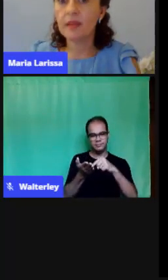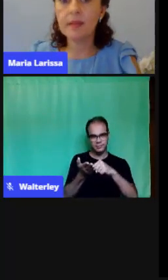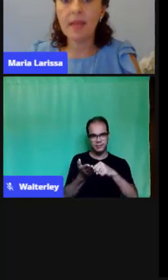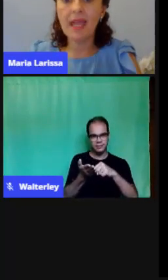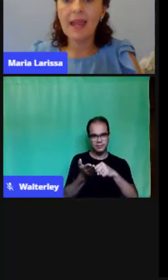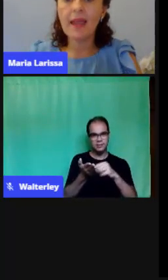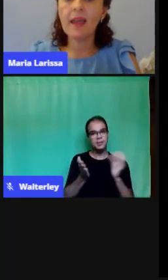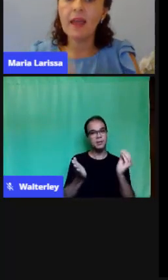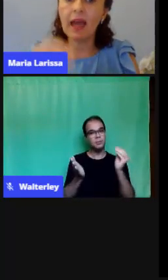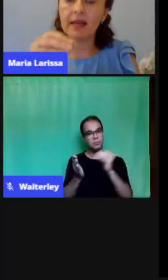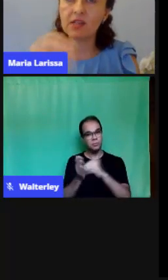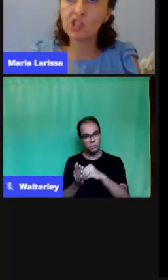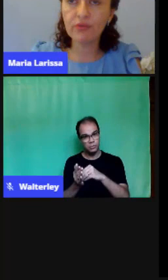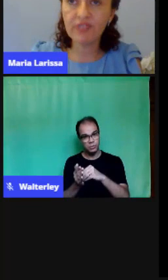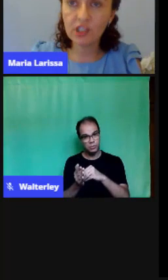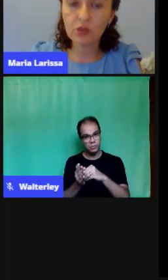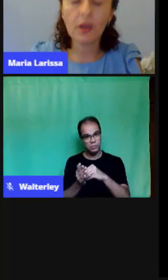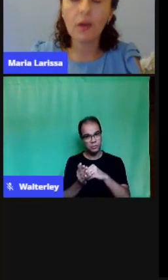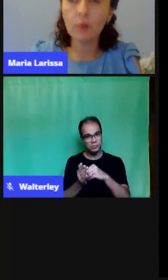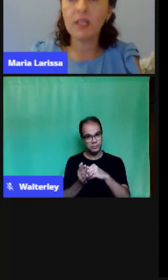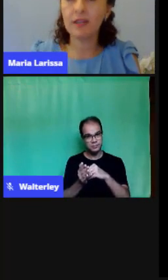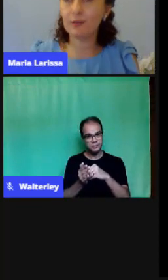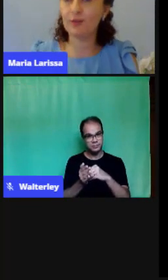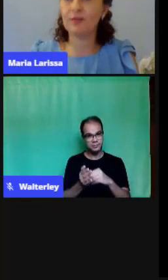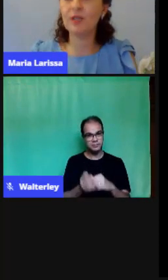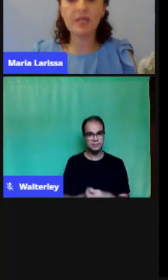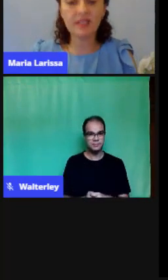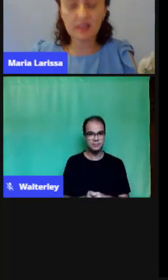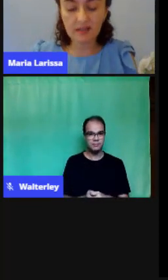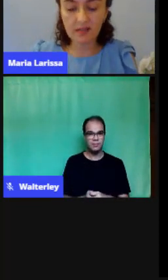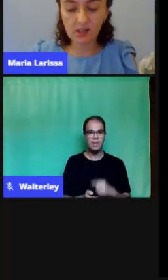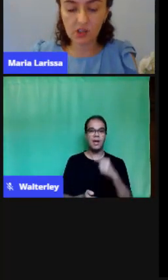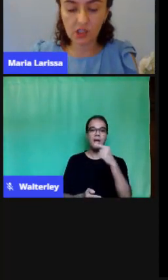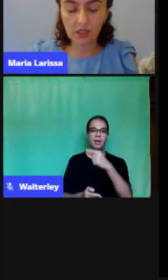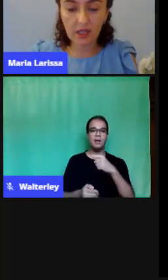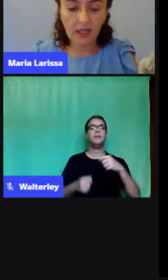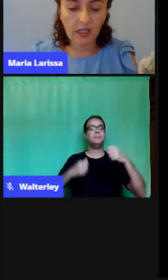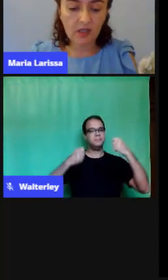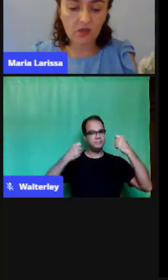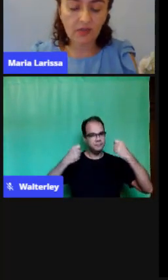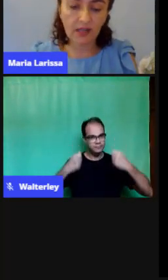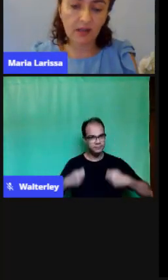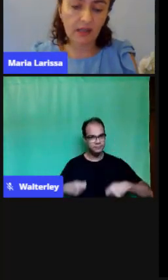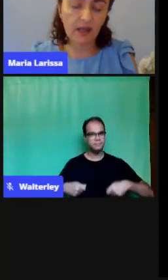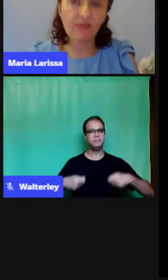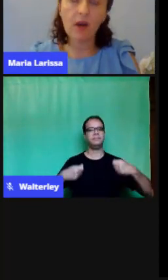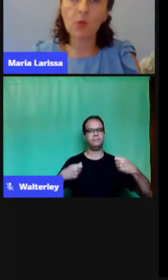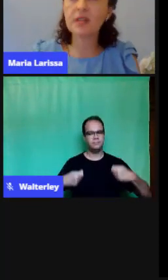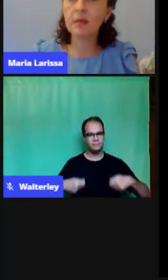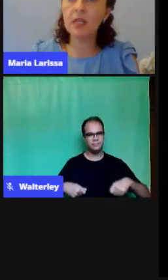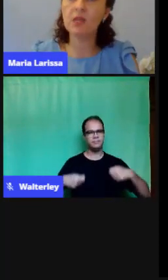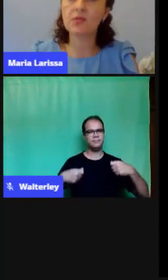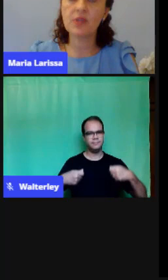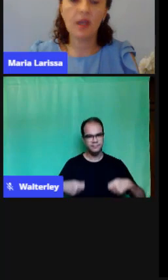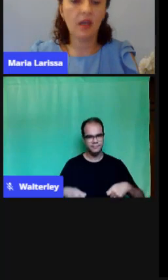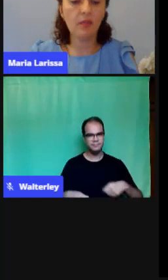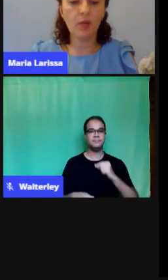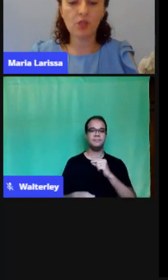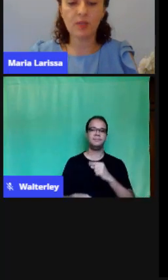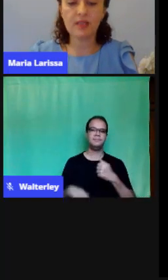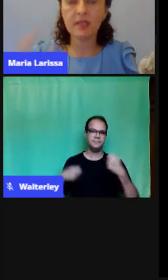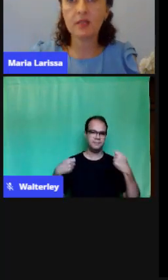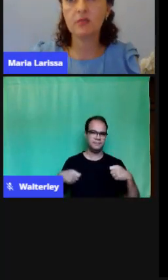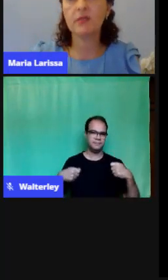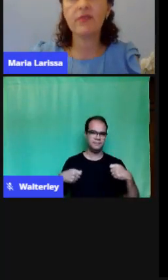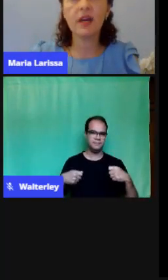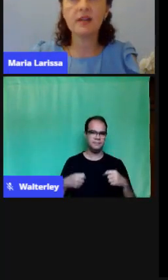poder. Assistir o vídeo é obrigatório. Então, ele precisa assistir e isso vai levar alguns caminhos. Ele